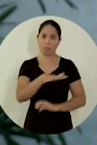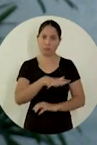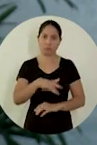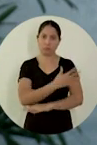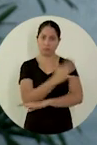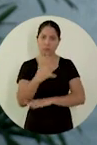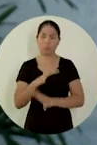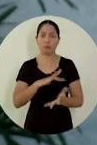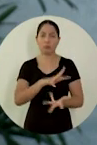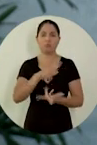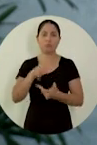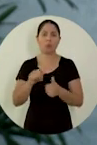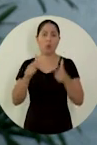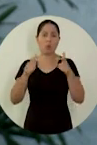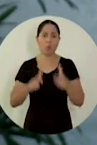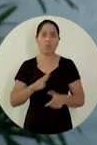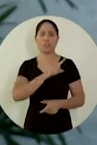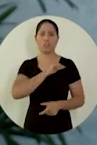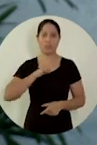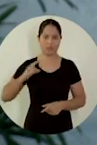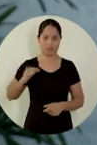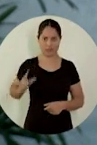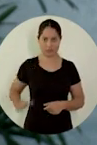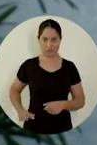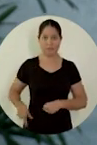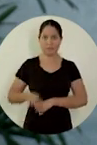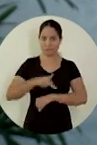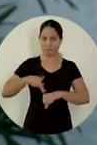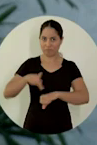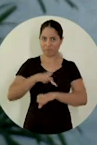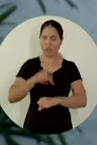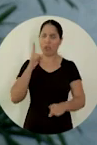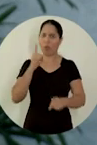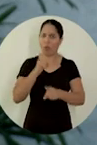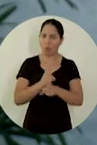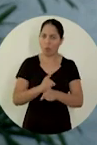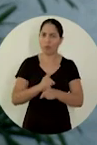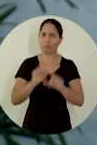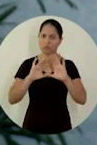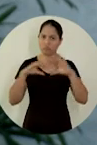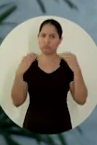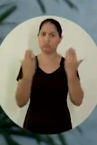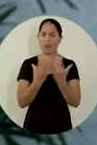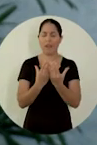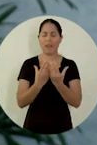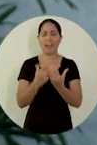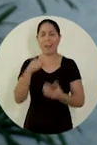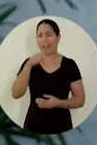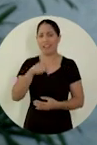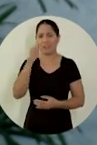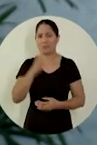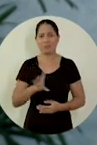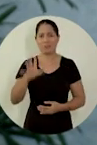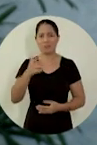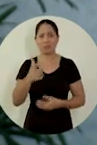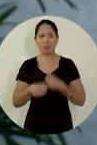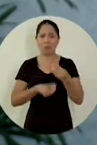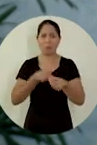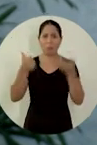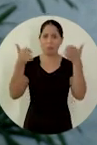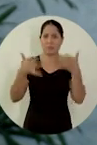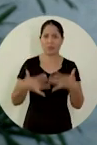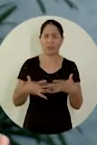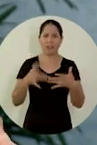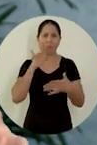meio ambiente de todo o mundo se reúnem na China para uma conferência. Já no Brasil, não tem como falar